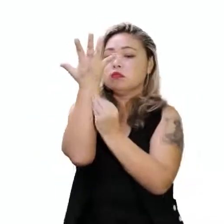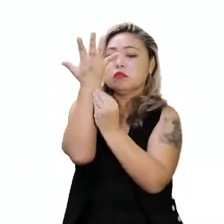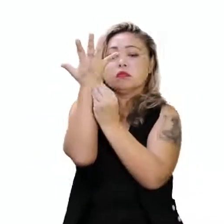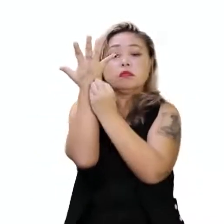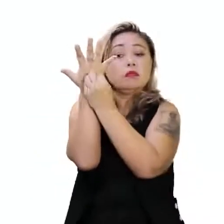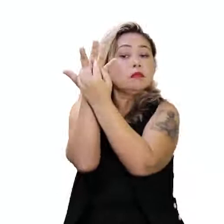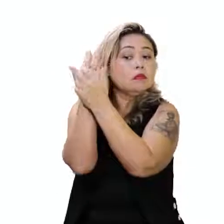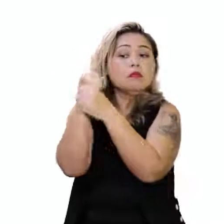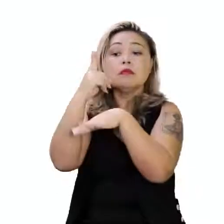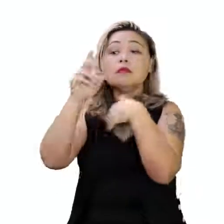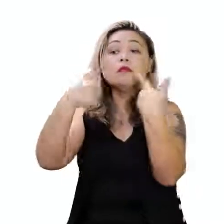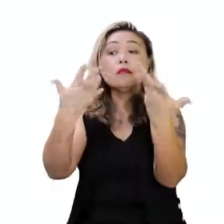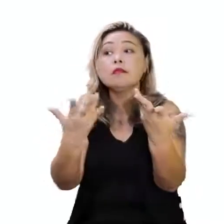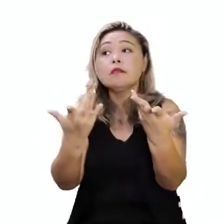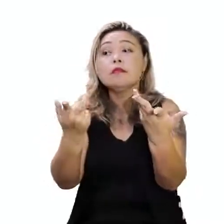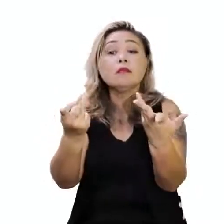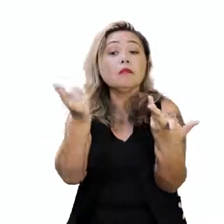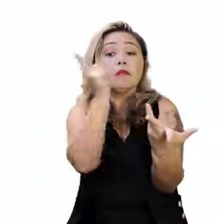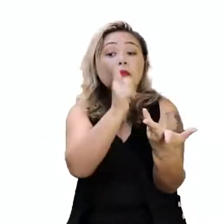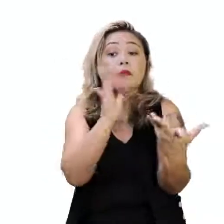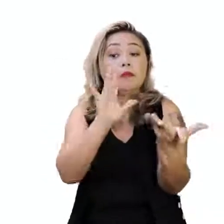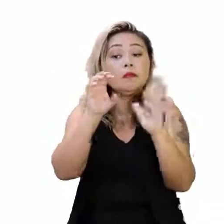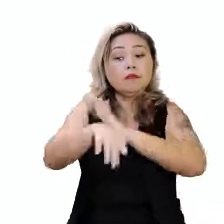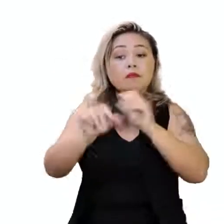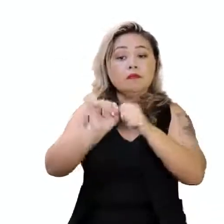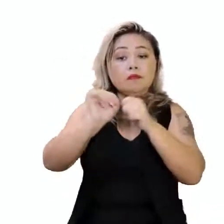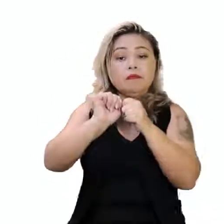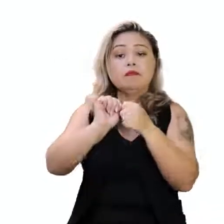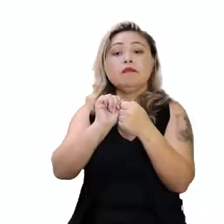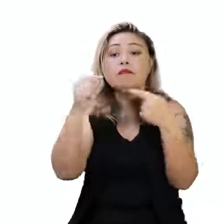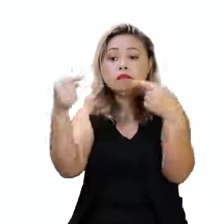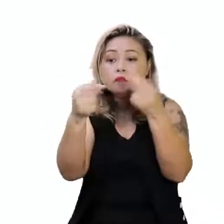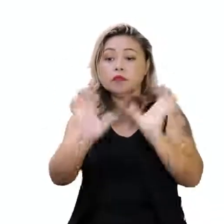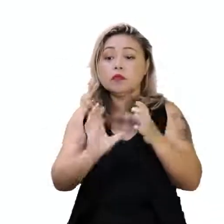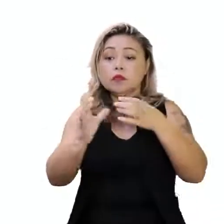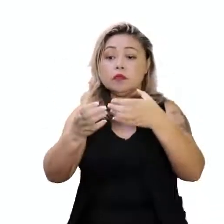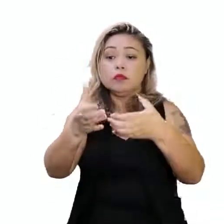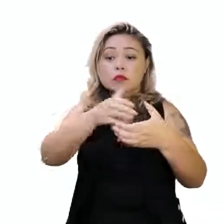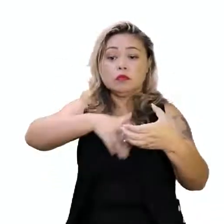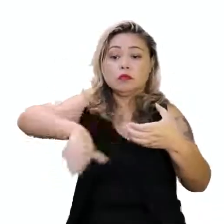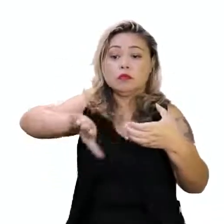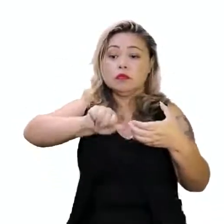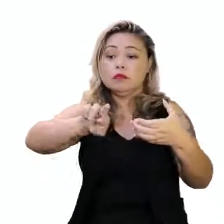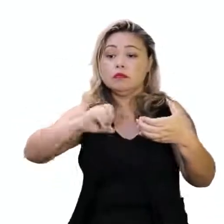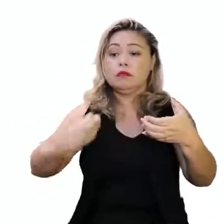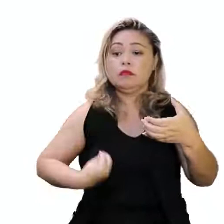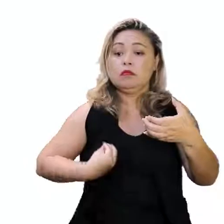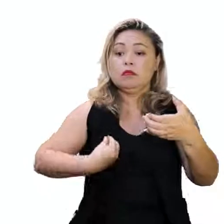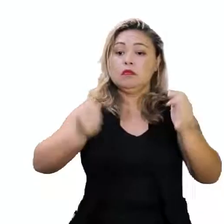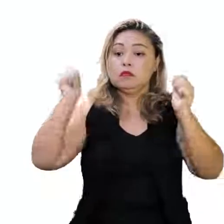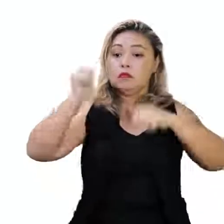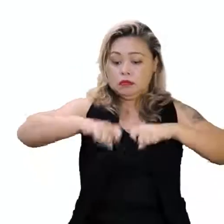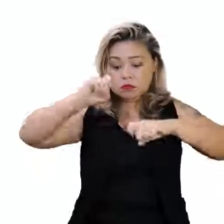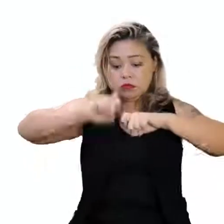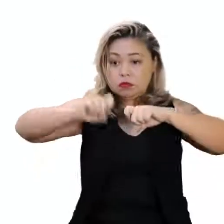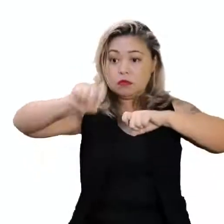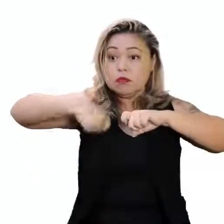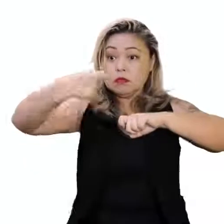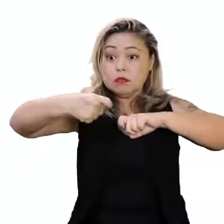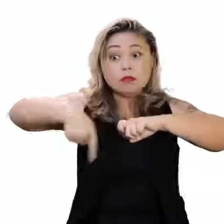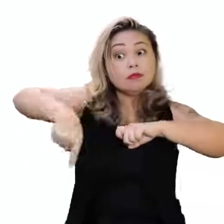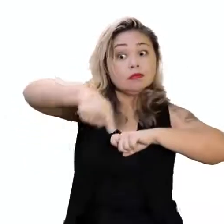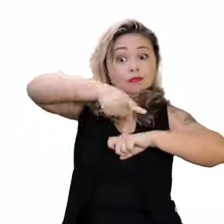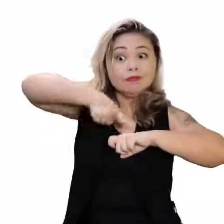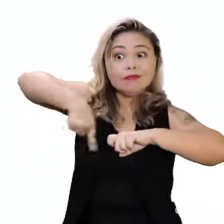arbórea, enfim. Então, vamos lá para os conceitos. Espécie corresponde a um grupo de seres vivos capazes de se reproduzir